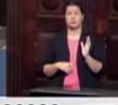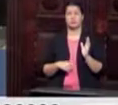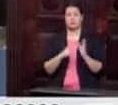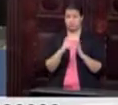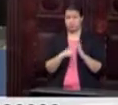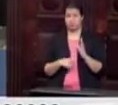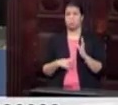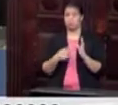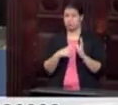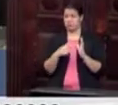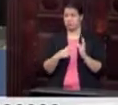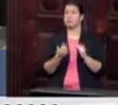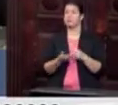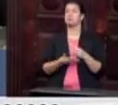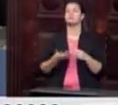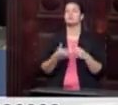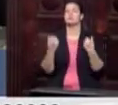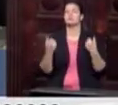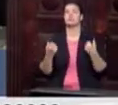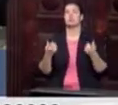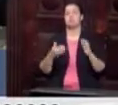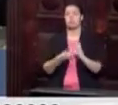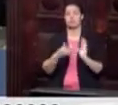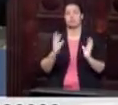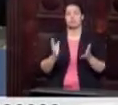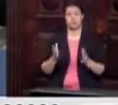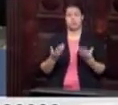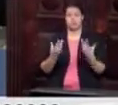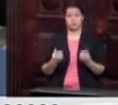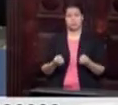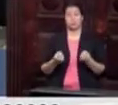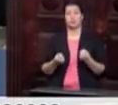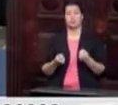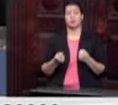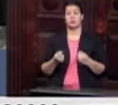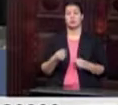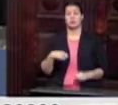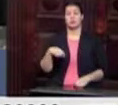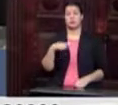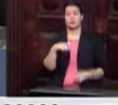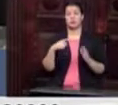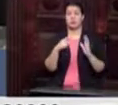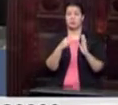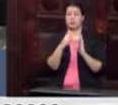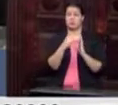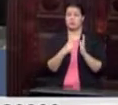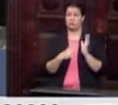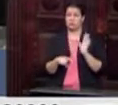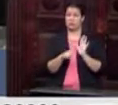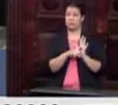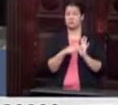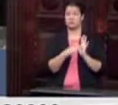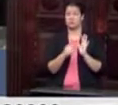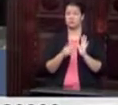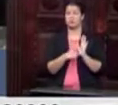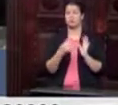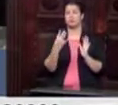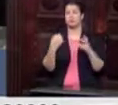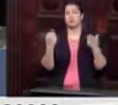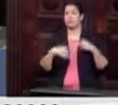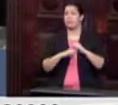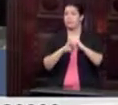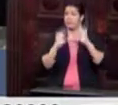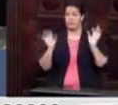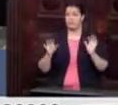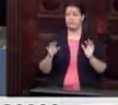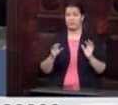esse texto base que foi aprovado pela Câmara, ainda dependendo dos destaques, diz no seu artigo 4º, com muita clareza: